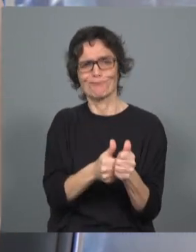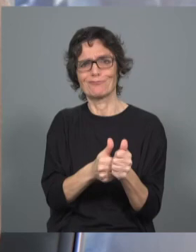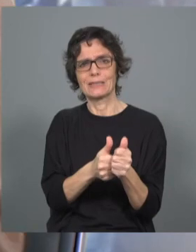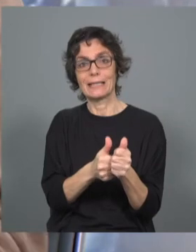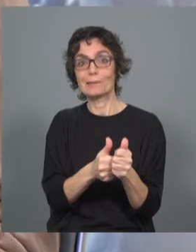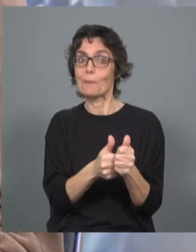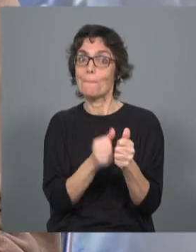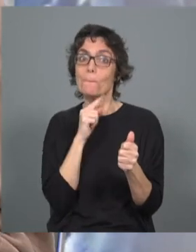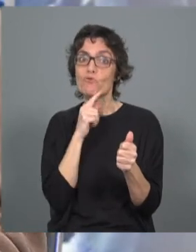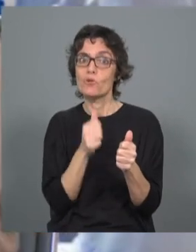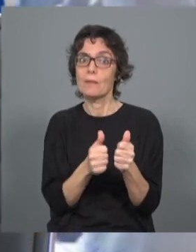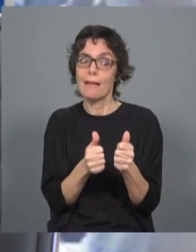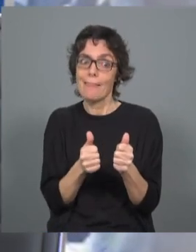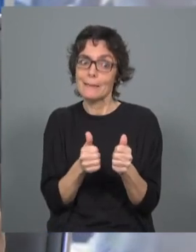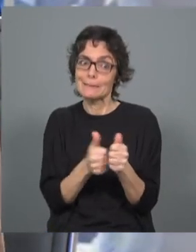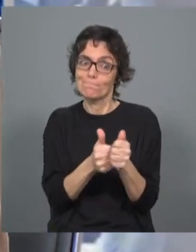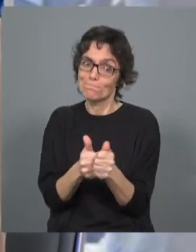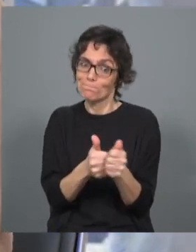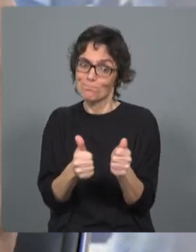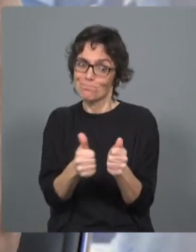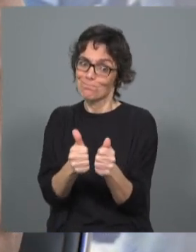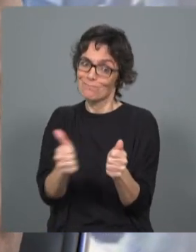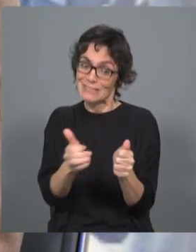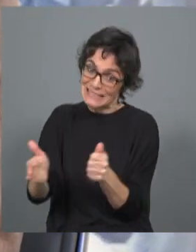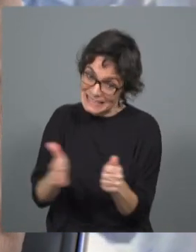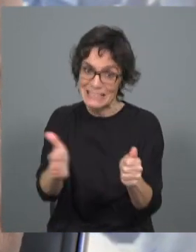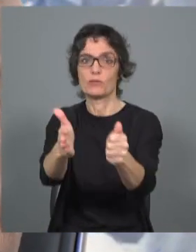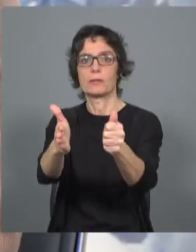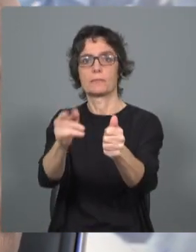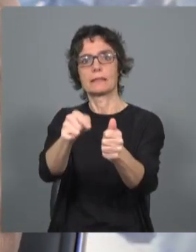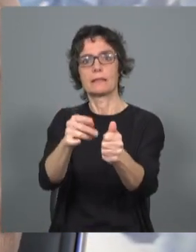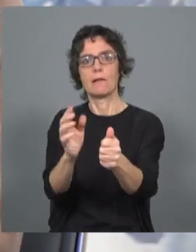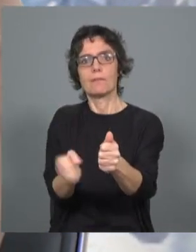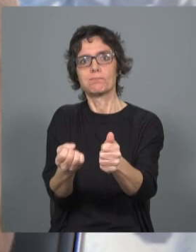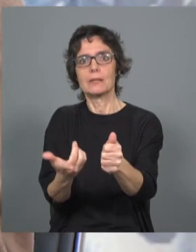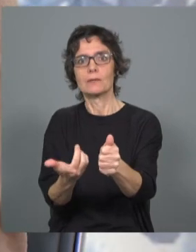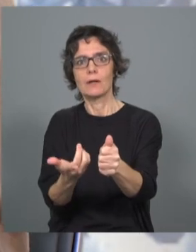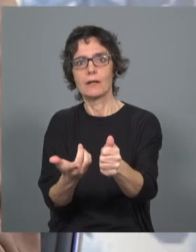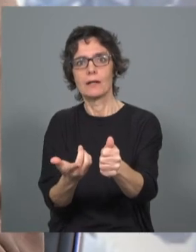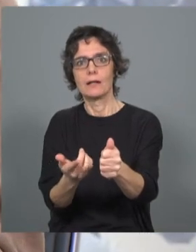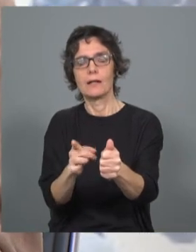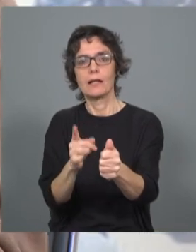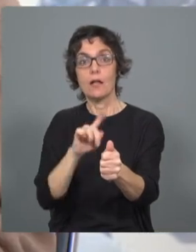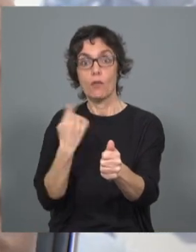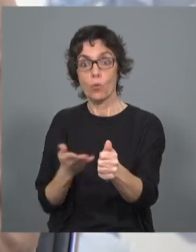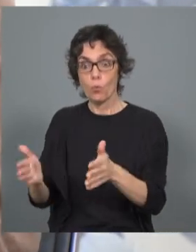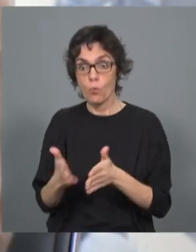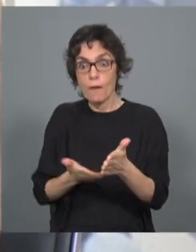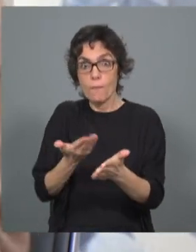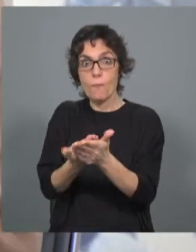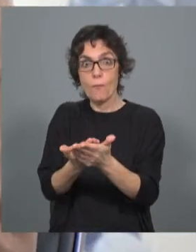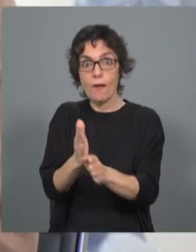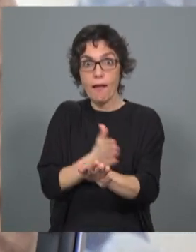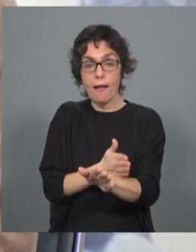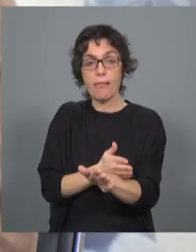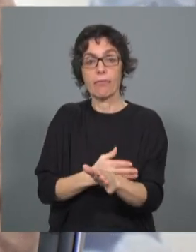caminhos que não reneguem a lei, mas que a ultrapassem, que é aquilo que é suposto, não é? E pronto, e o caminho proposto antes do Amor à Letícia foi